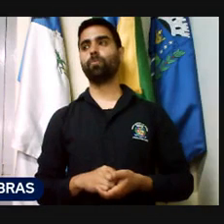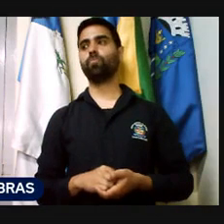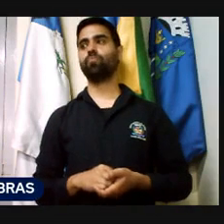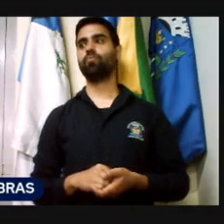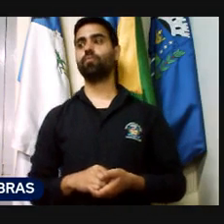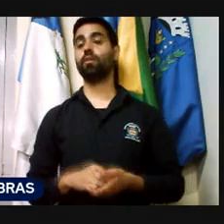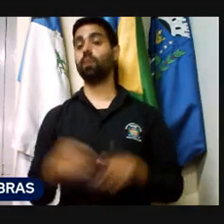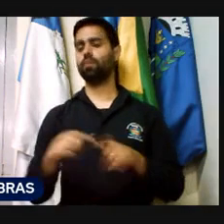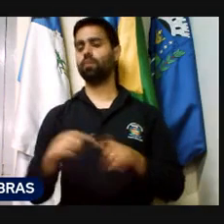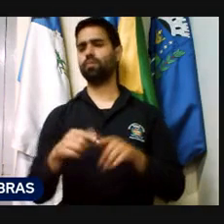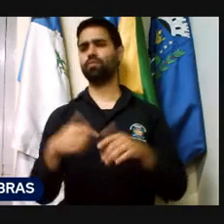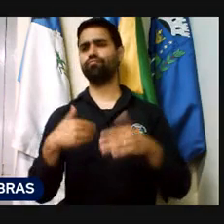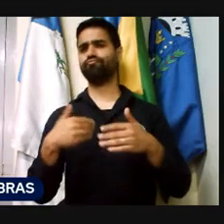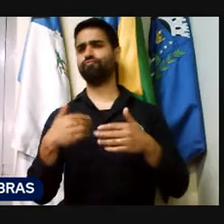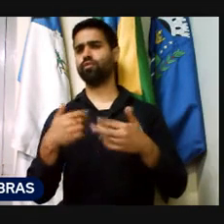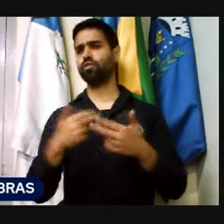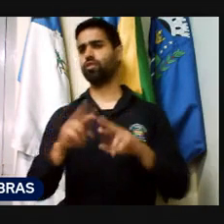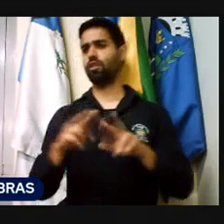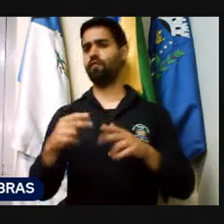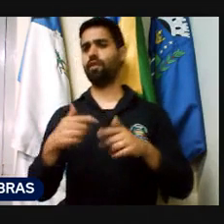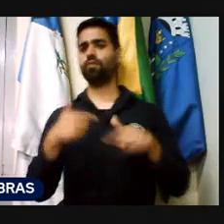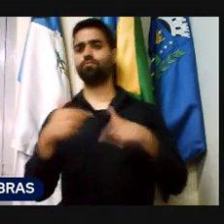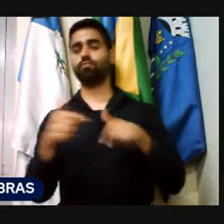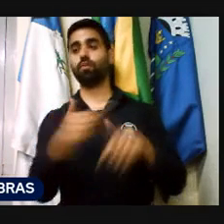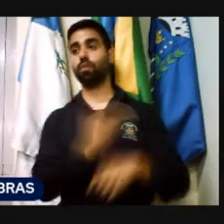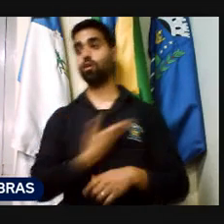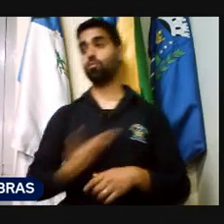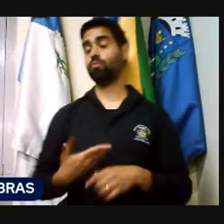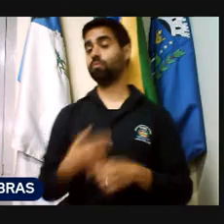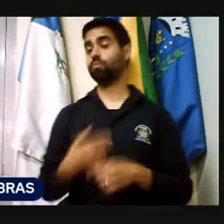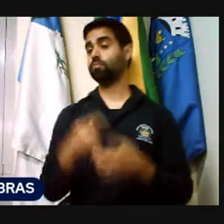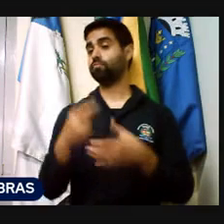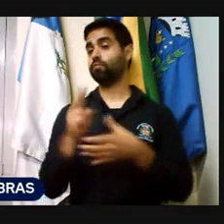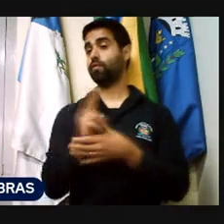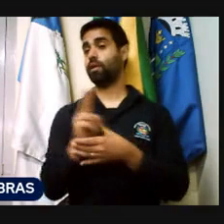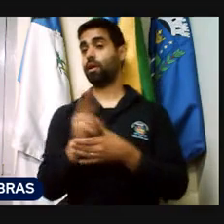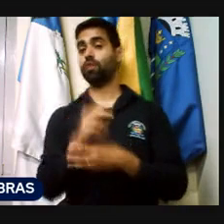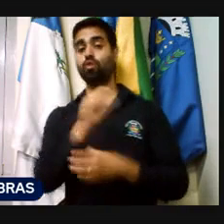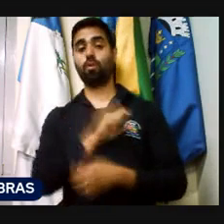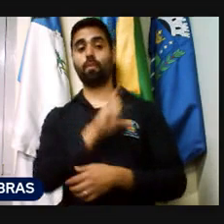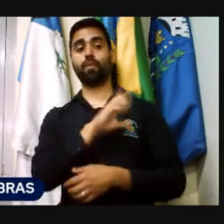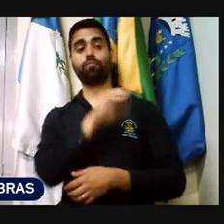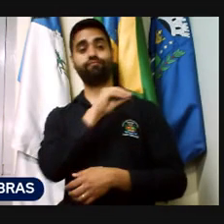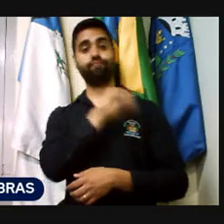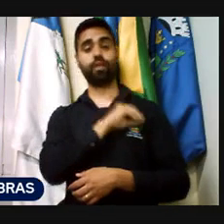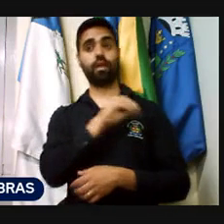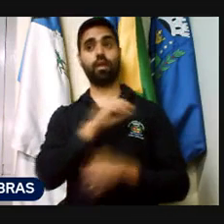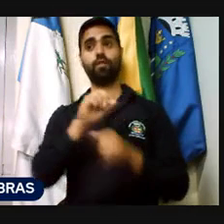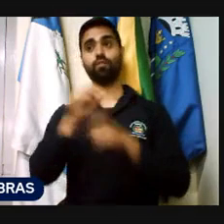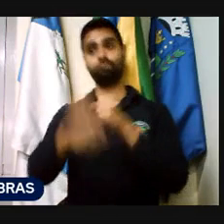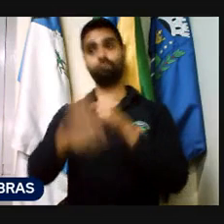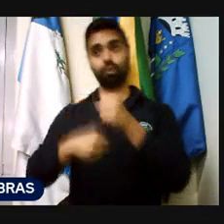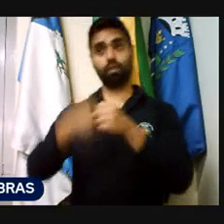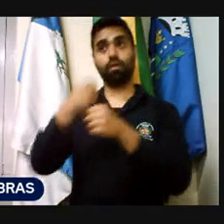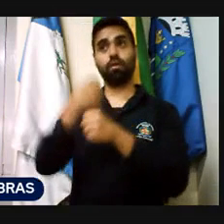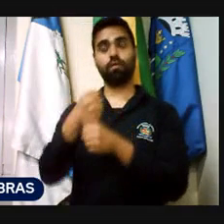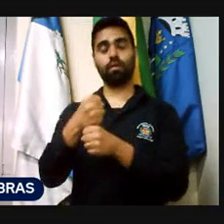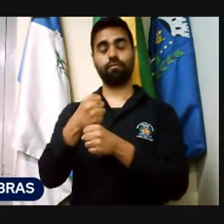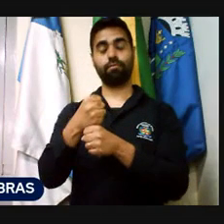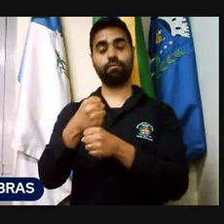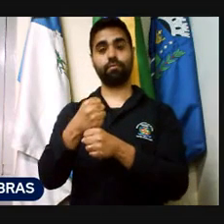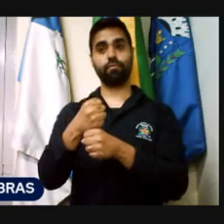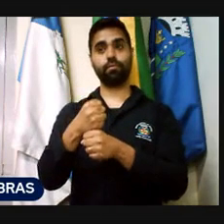serviços públicos, ativos e inativos do município de Valença, o reajuste salarial será realizado no próximo ano,